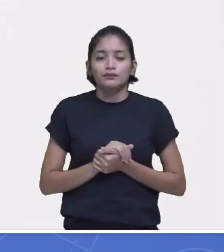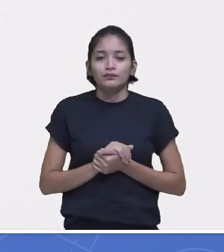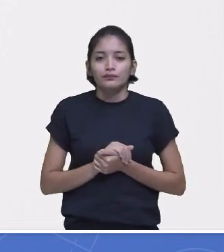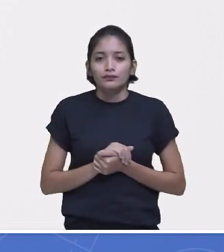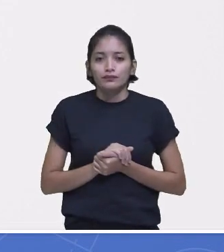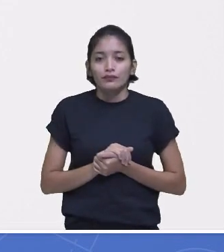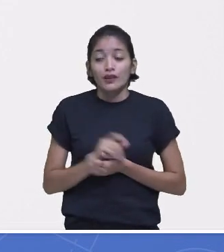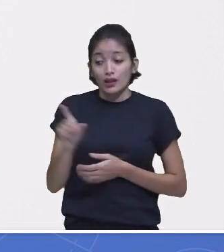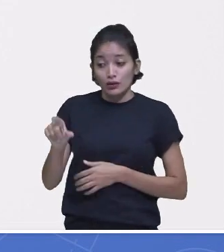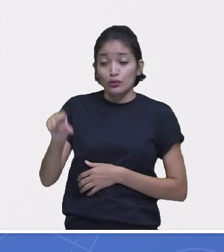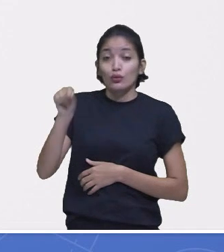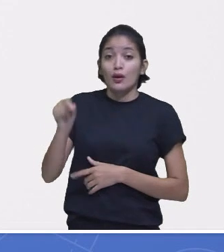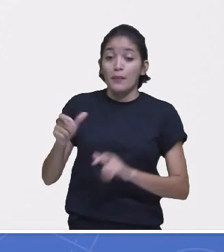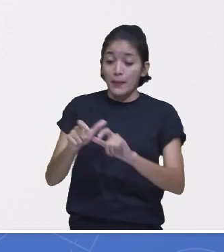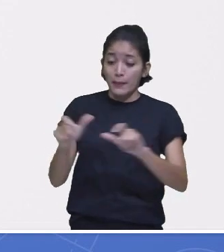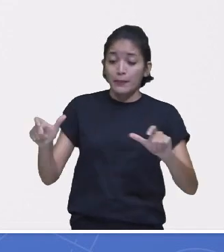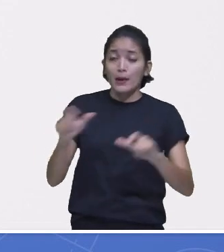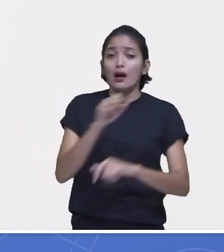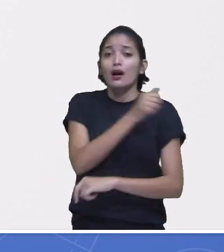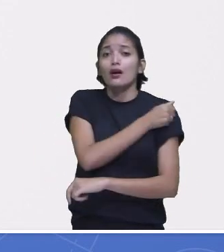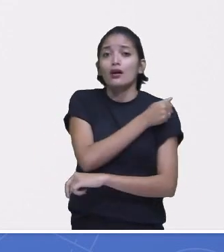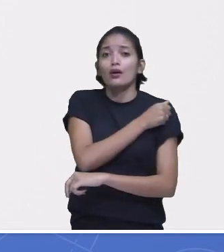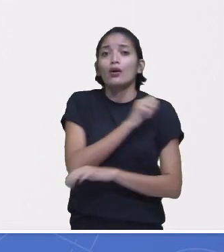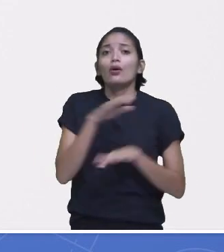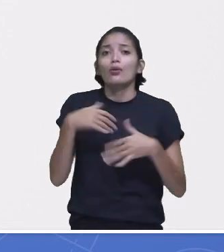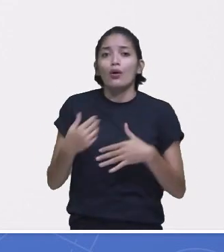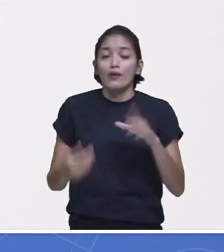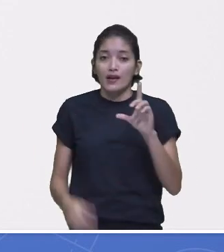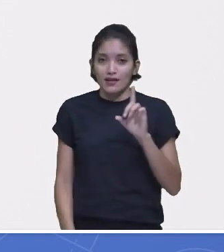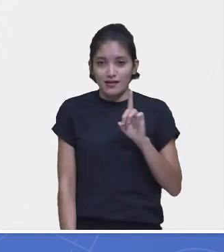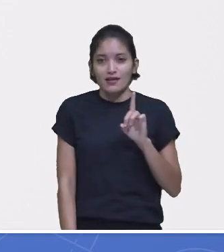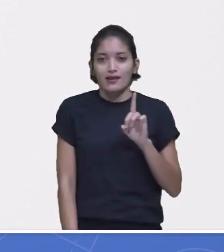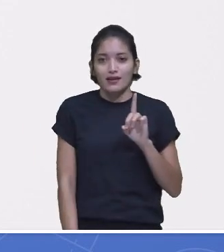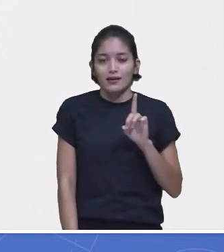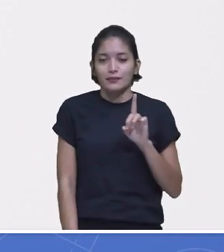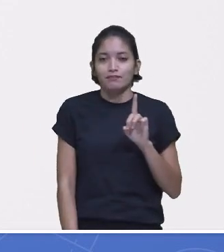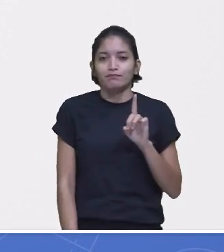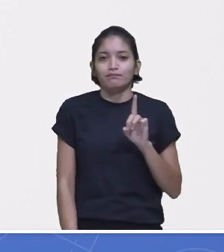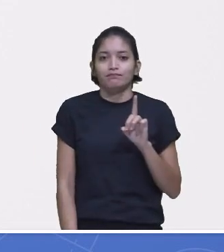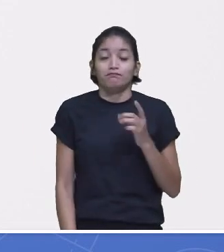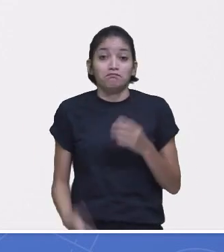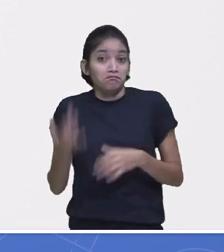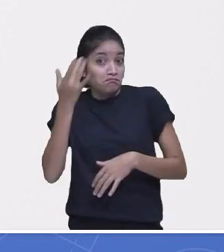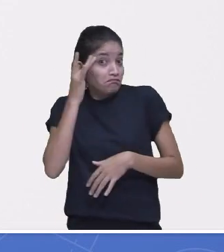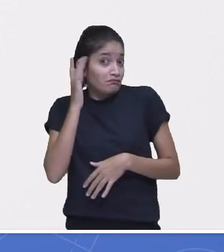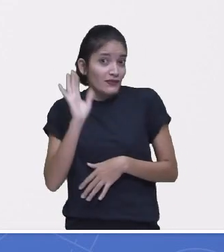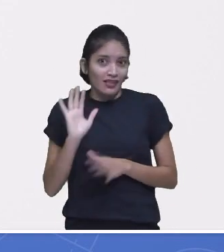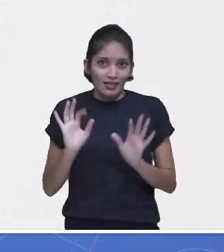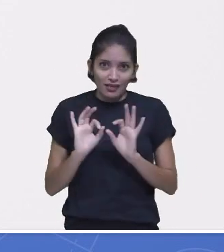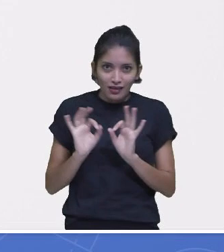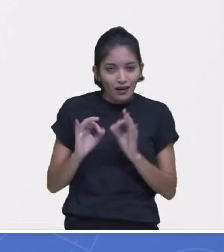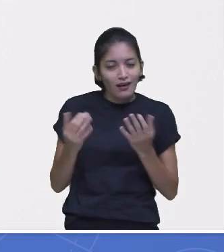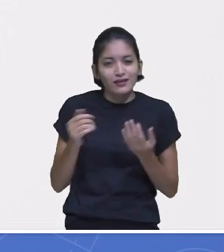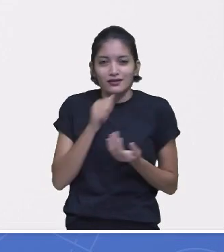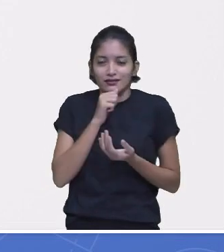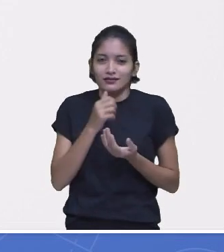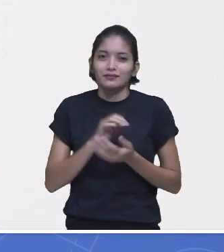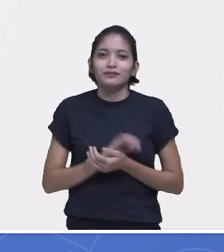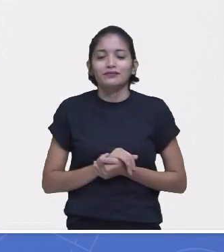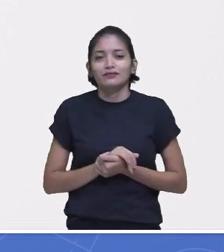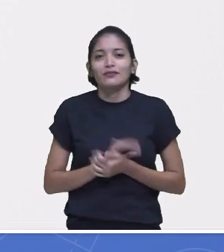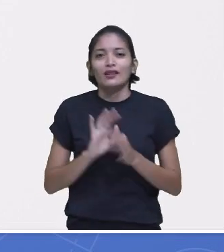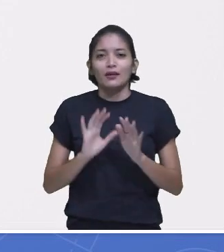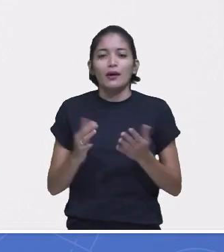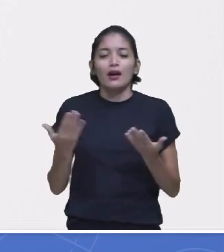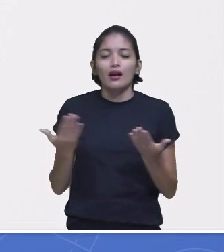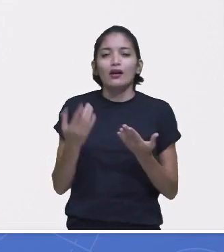alternativa escolhida pelos alunos foi a alternativa D. Eu, sinceramente, eu não sei de nada ainda até esse momento, ok? Mas eu vou